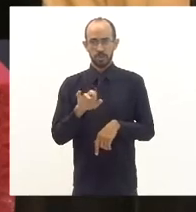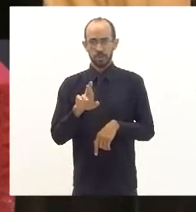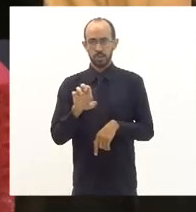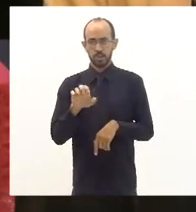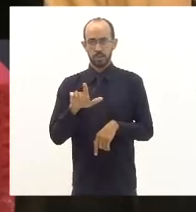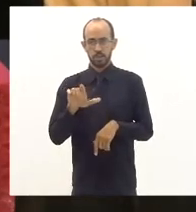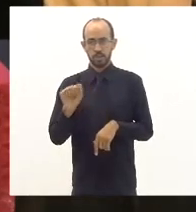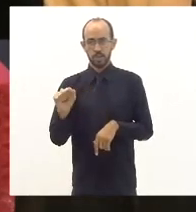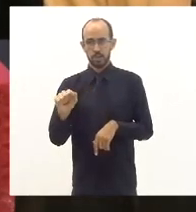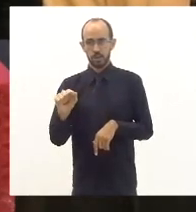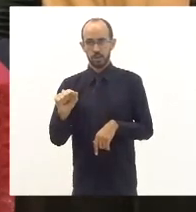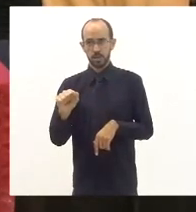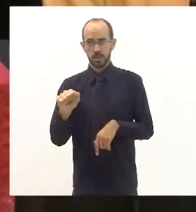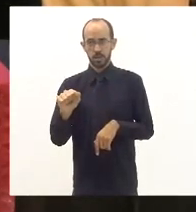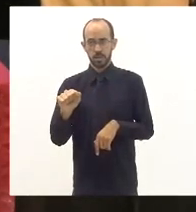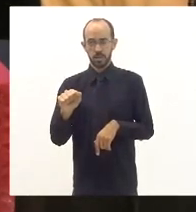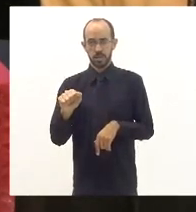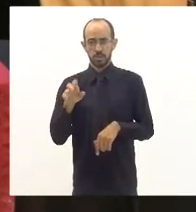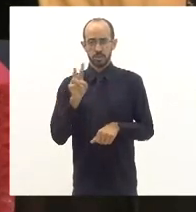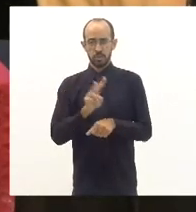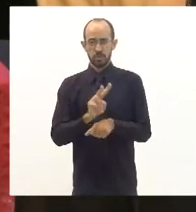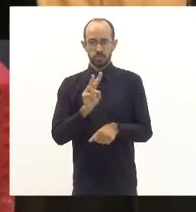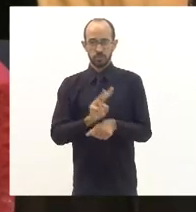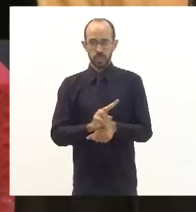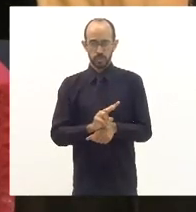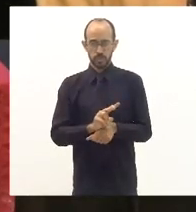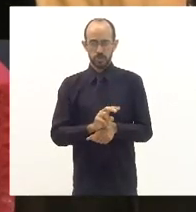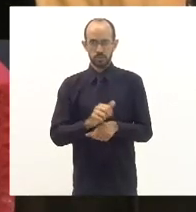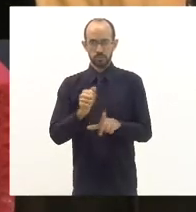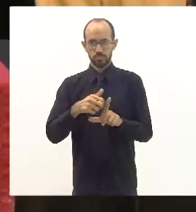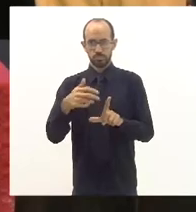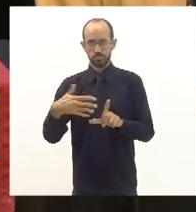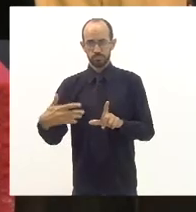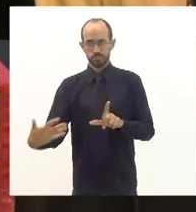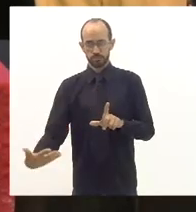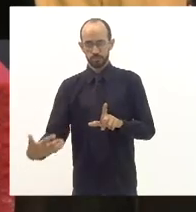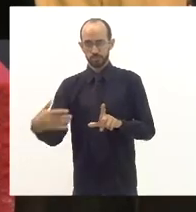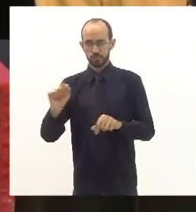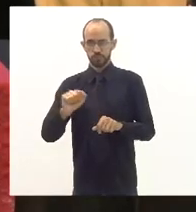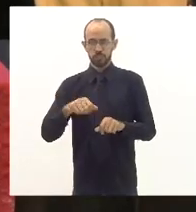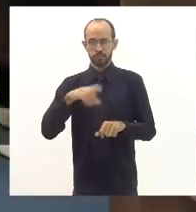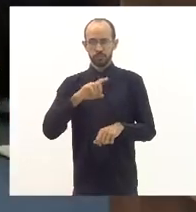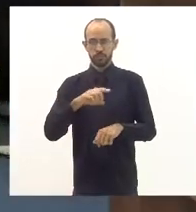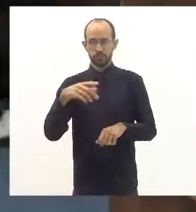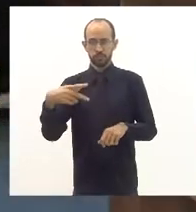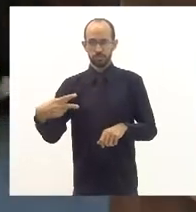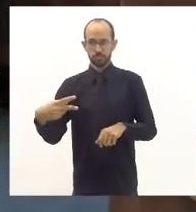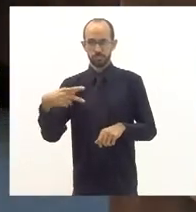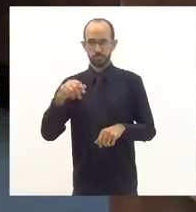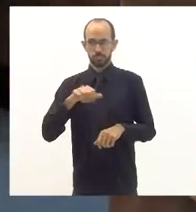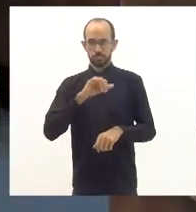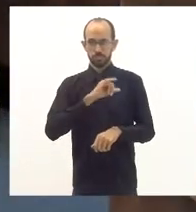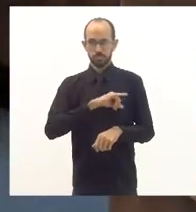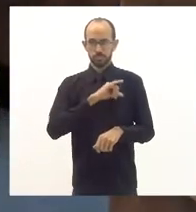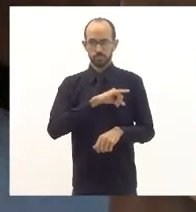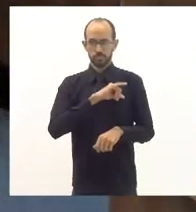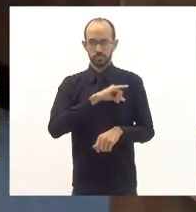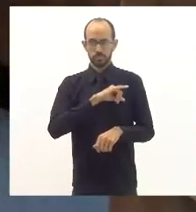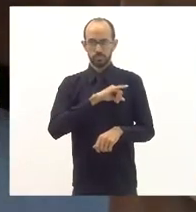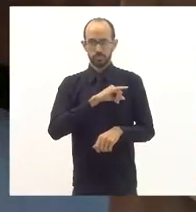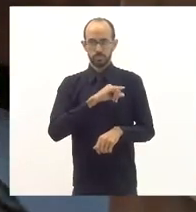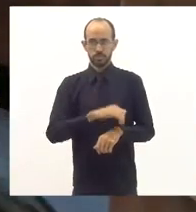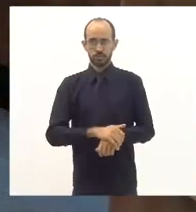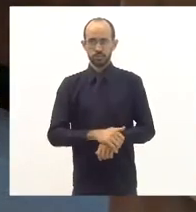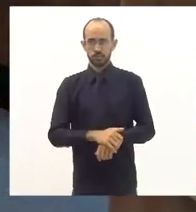de Defesa dos Direitos Homoafetivos e Diversidade Social da Defensoria Pública do Rio de Janeiro.